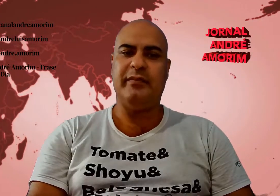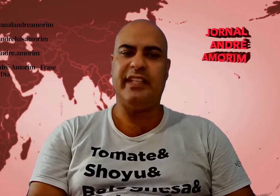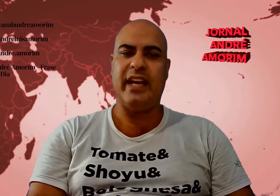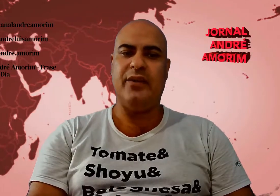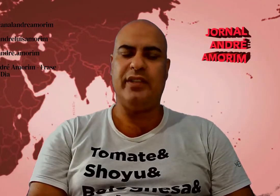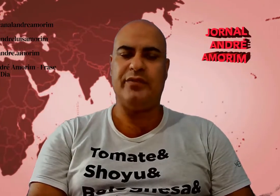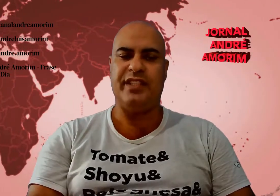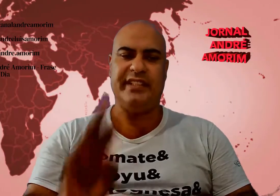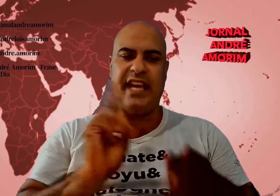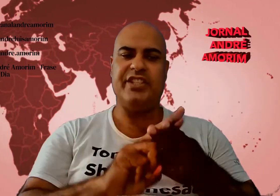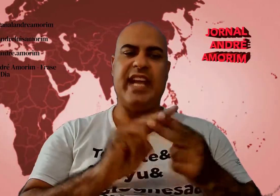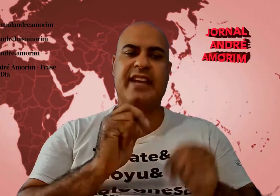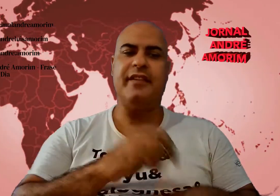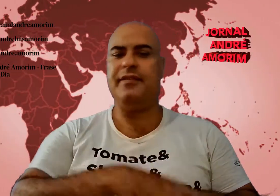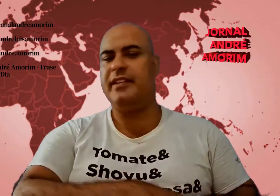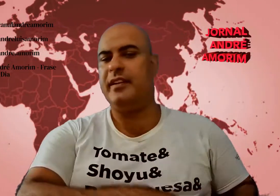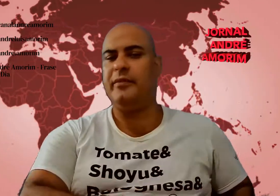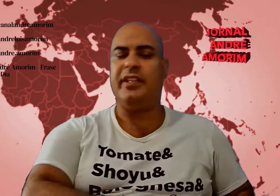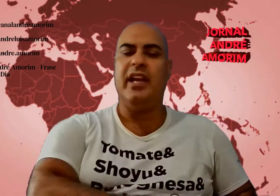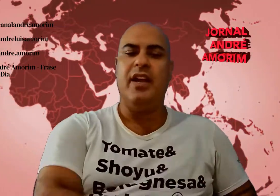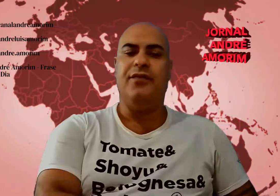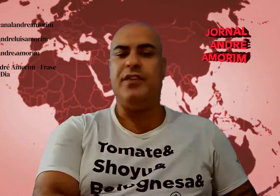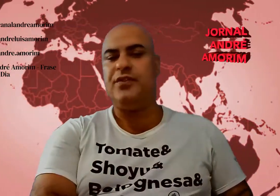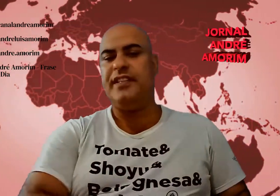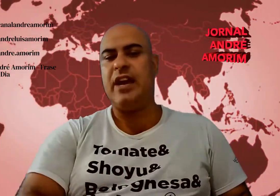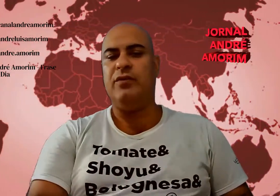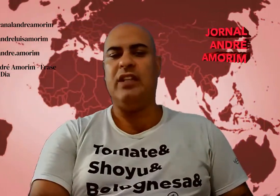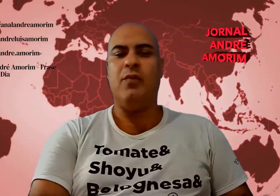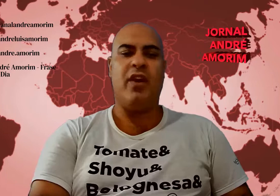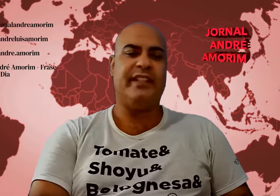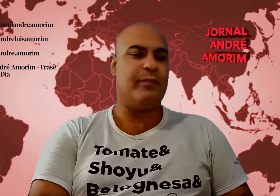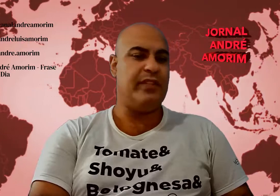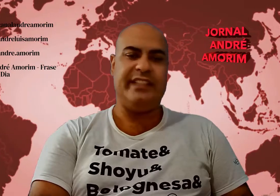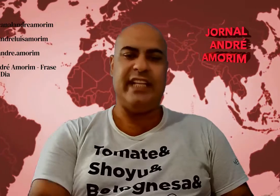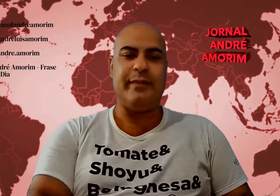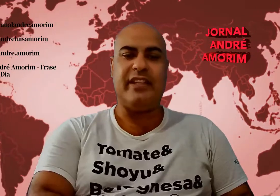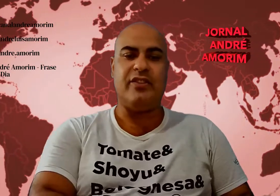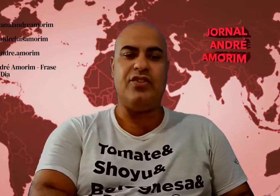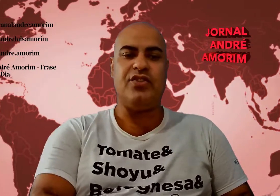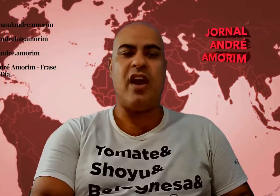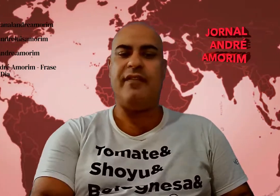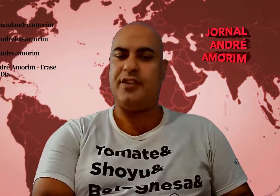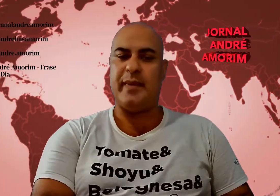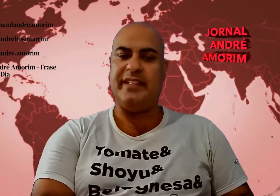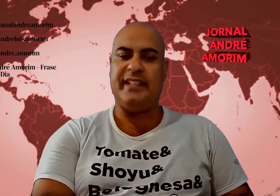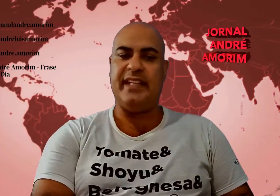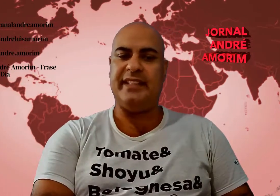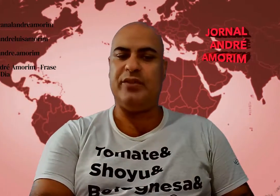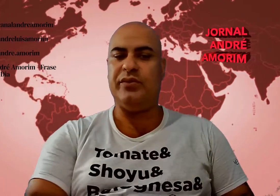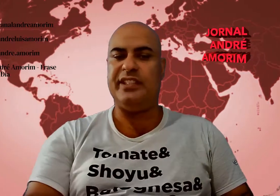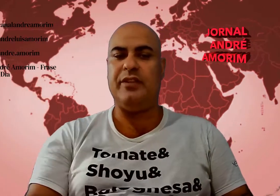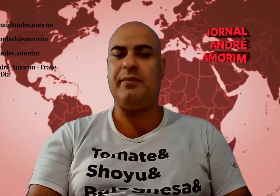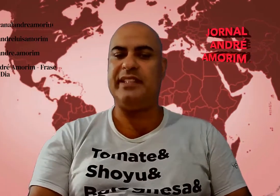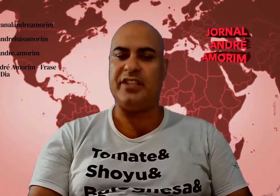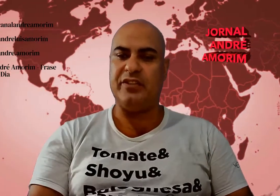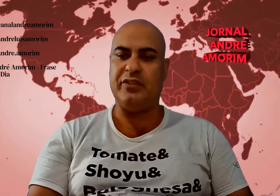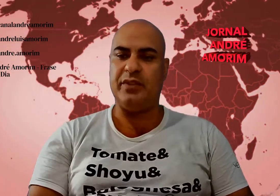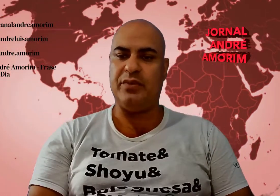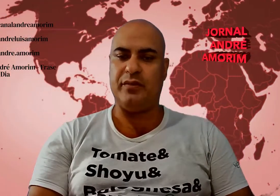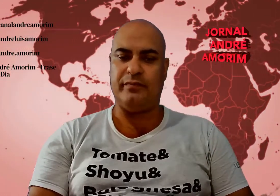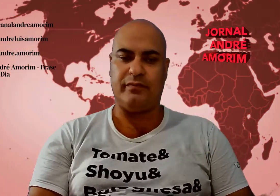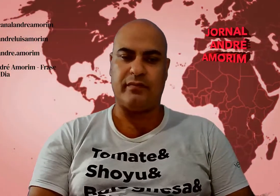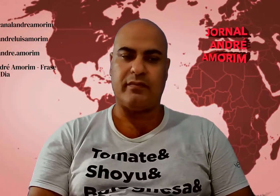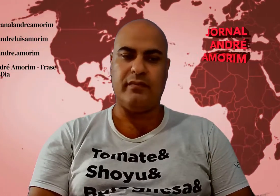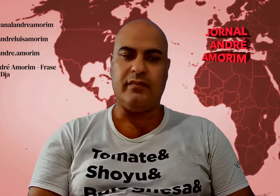Agora sim, vamos à outra notícia. Hashtag verificamos. Vídeo viral não mostra policiais batendo em jovens parisienses que tossiam em